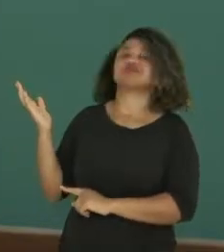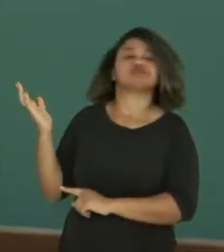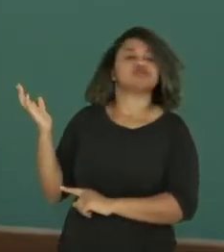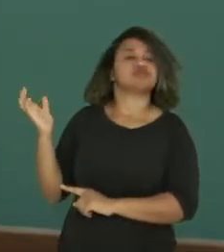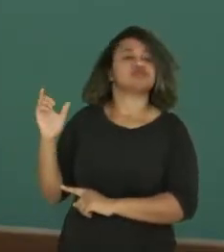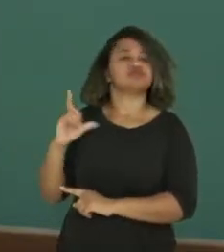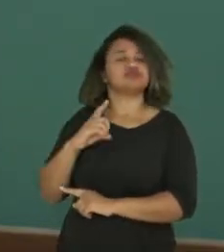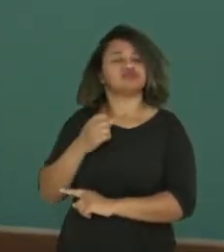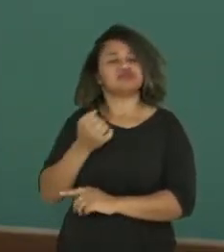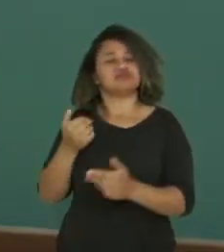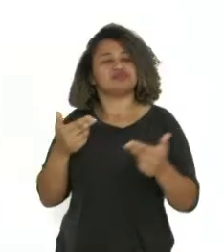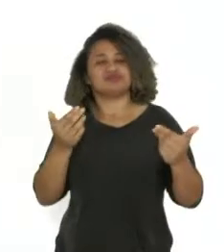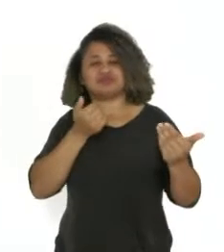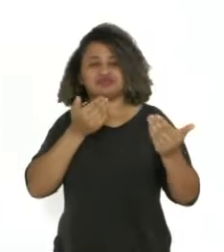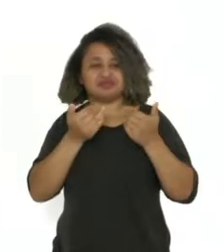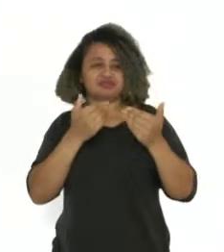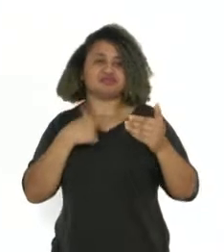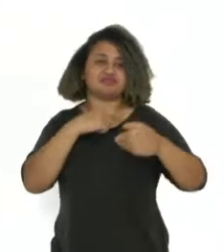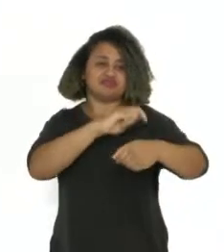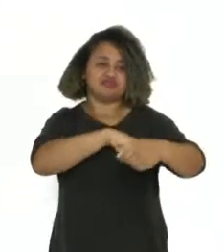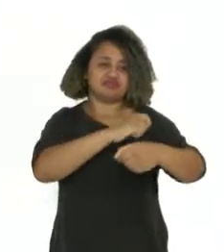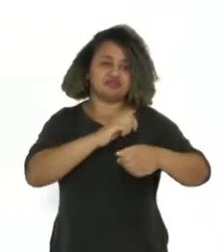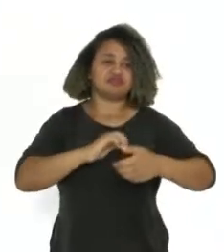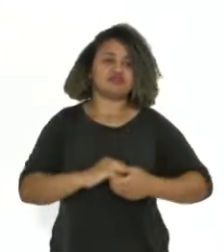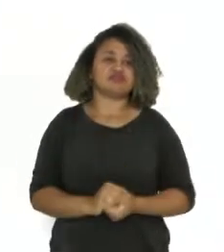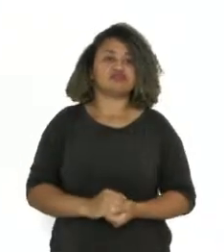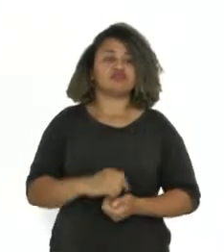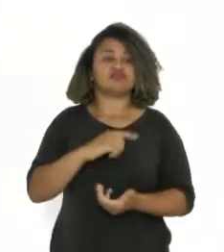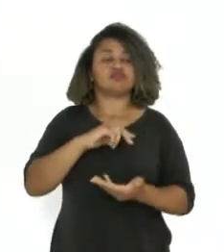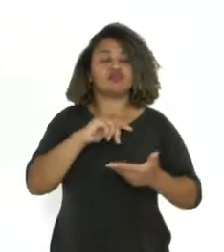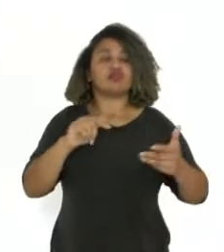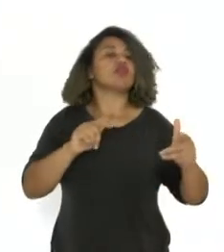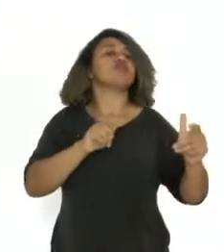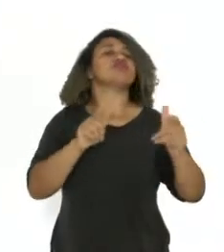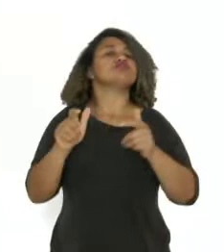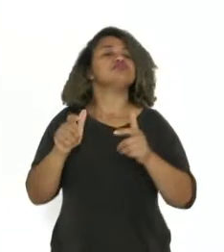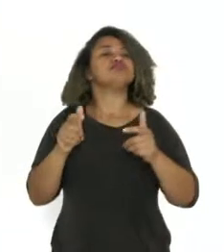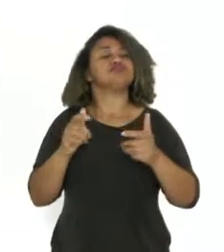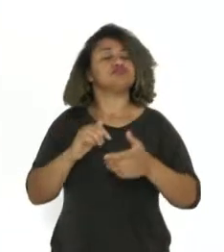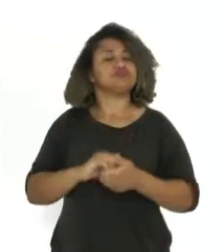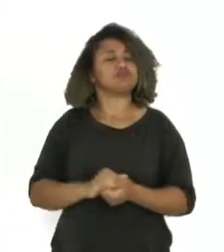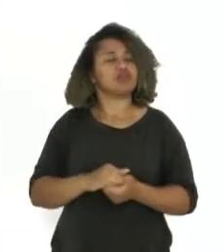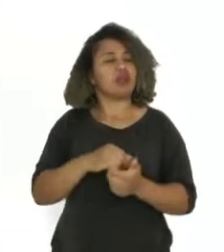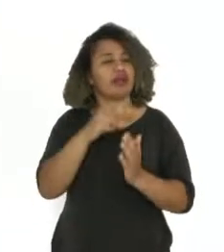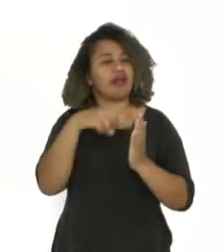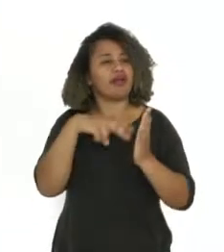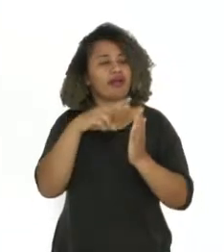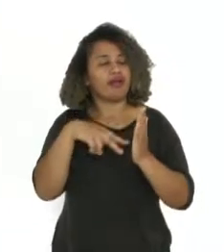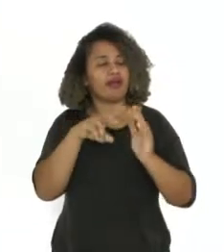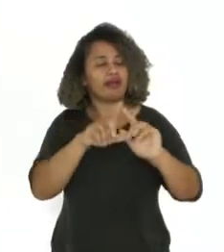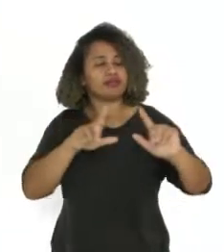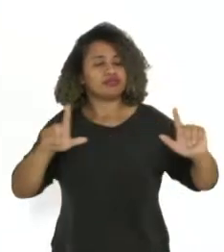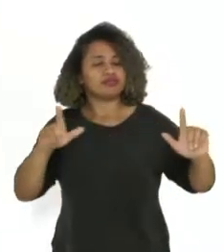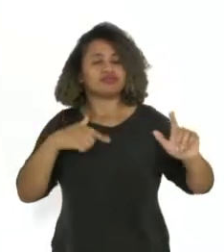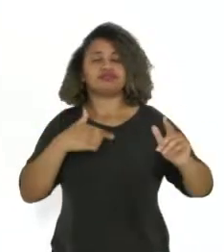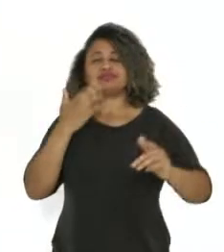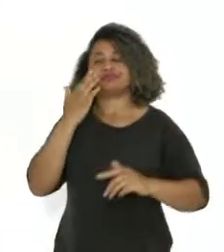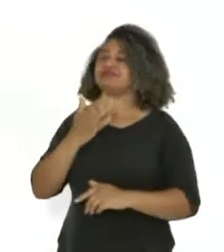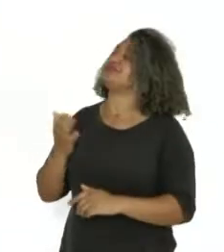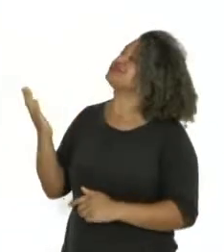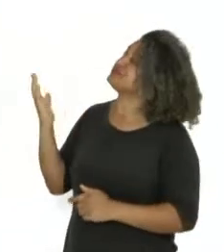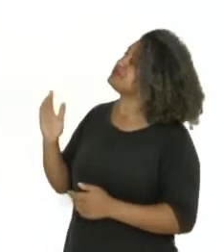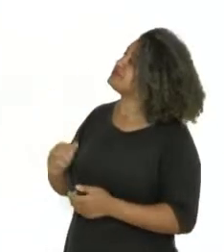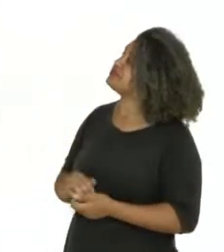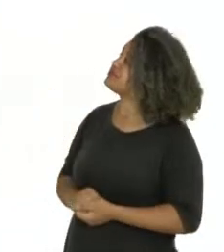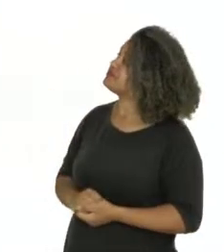preparadas. Muchos estudios comprueban la importancia cultural de los eventos gastronómicos locales